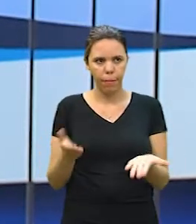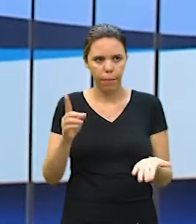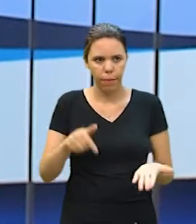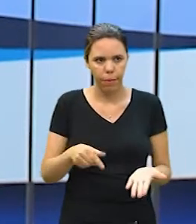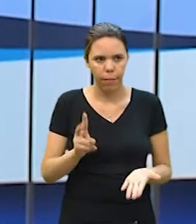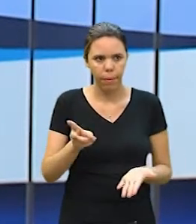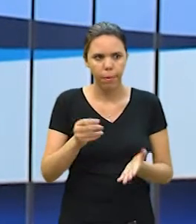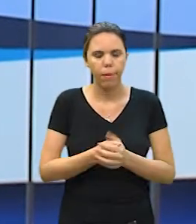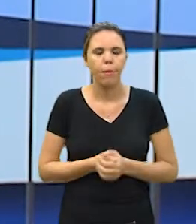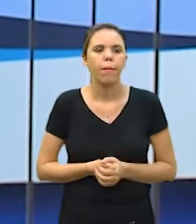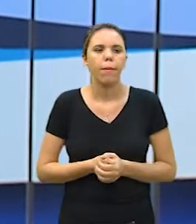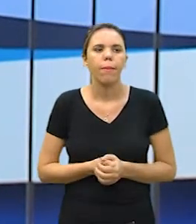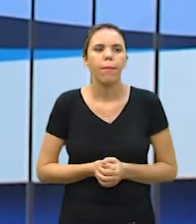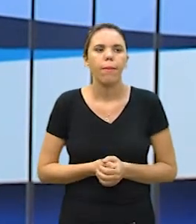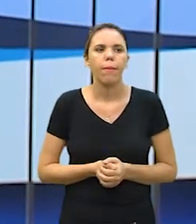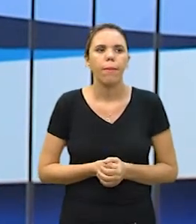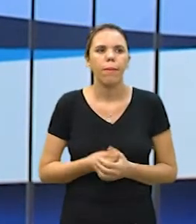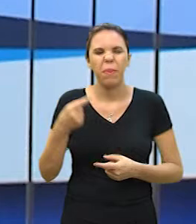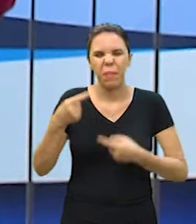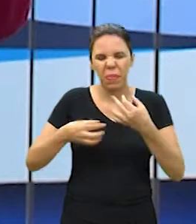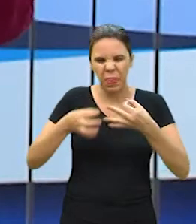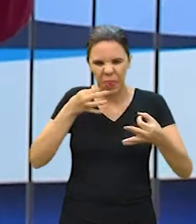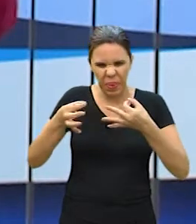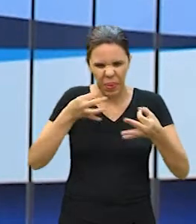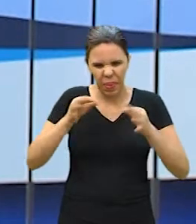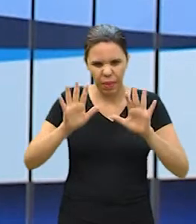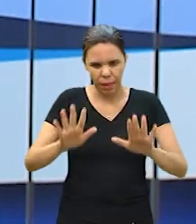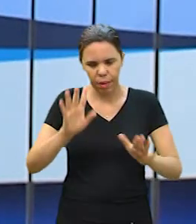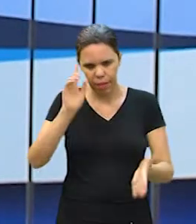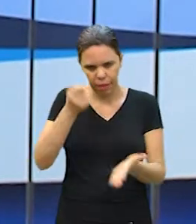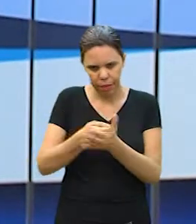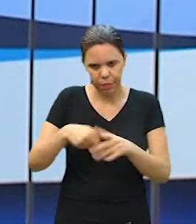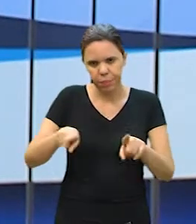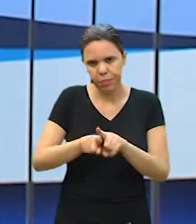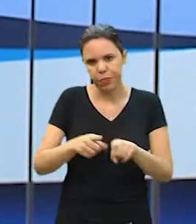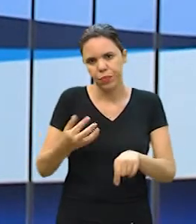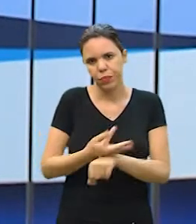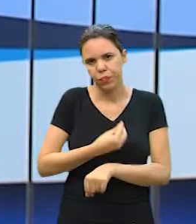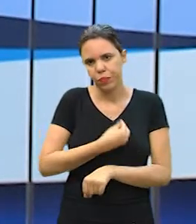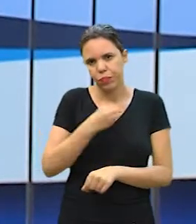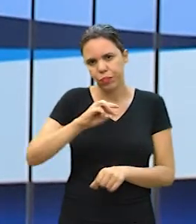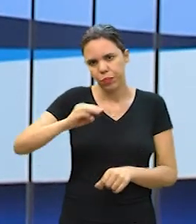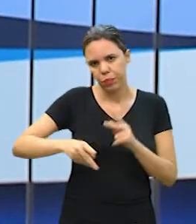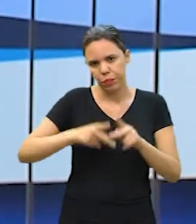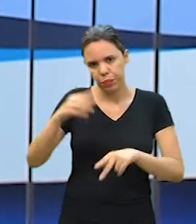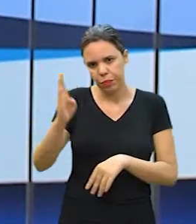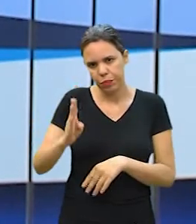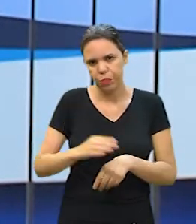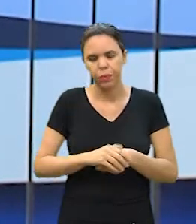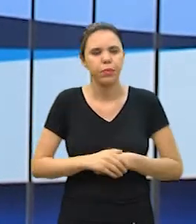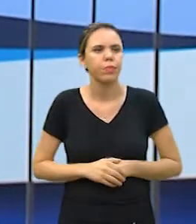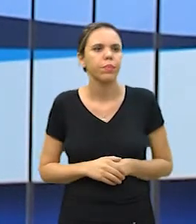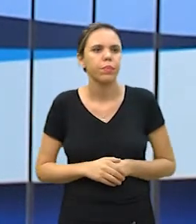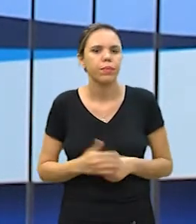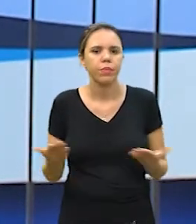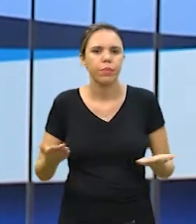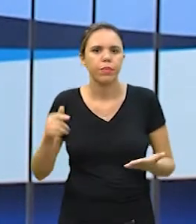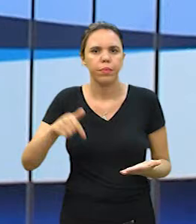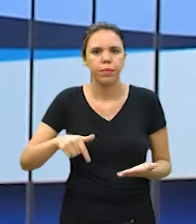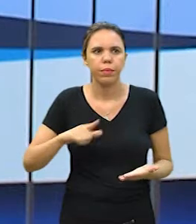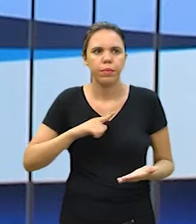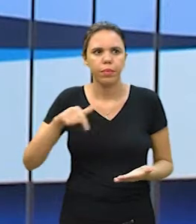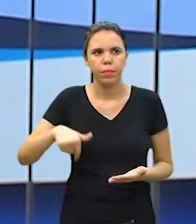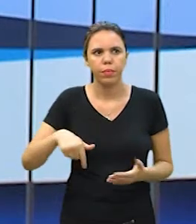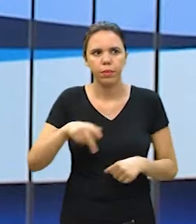que é sempre muito criticado, mas que garante, né, a sobrevivência de milhões de brasileiros.